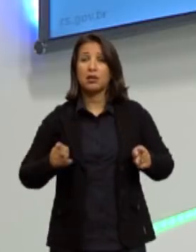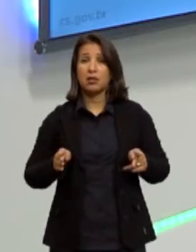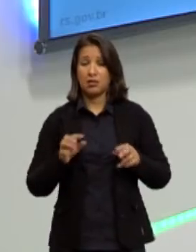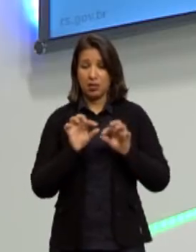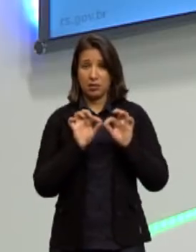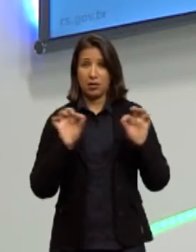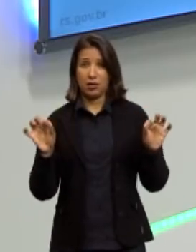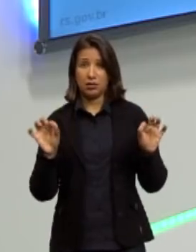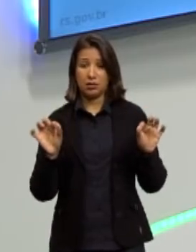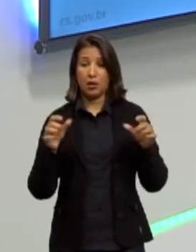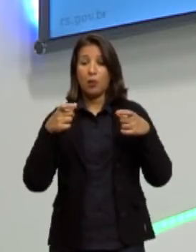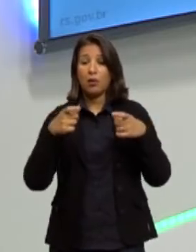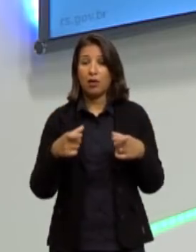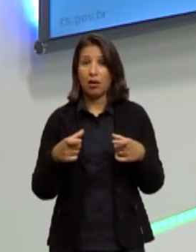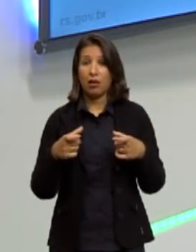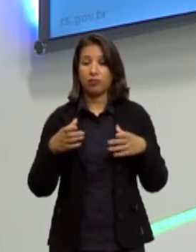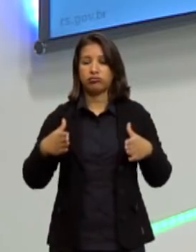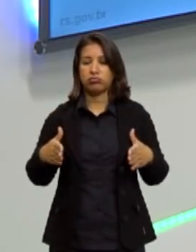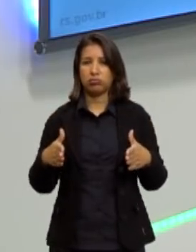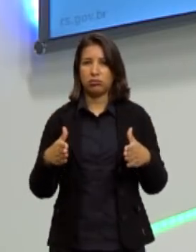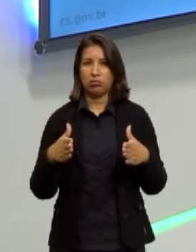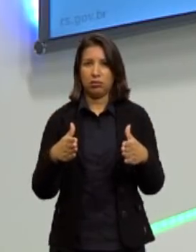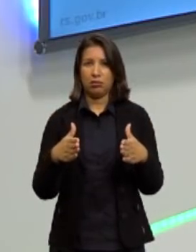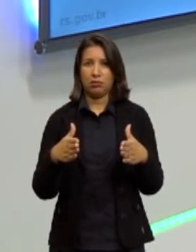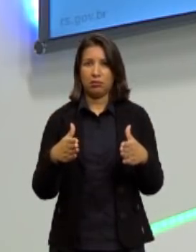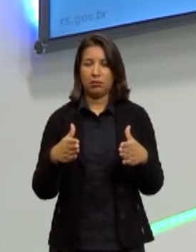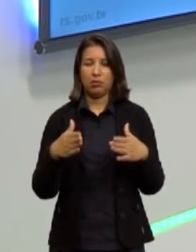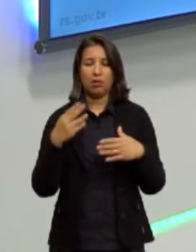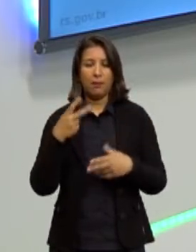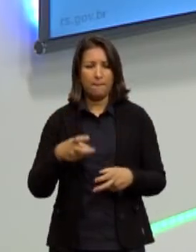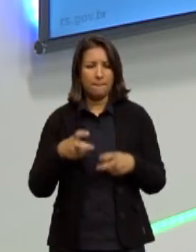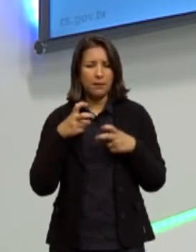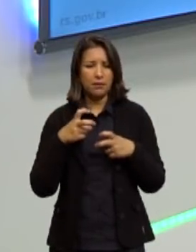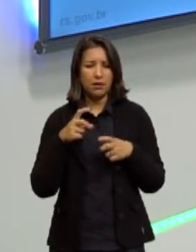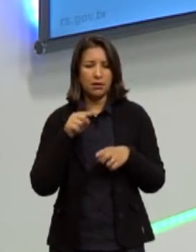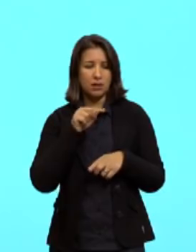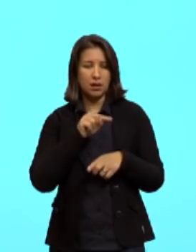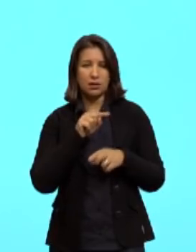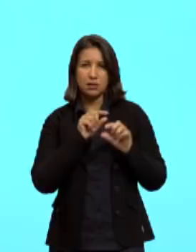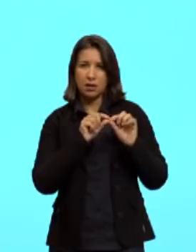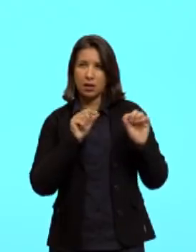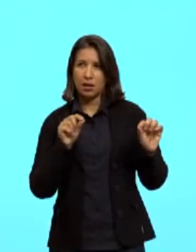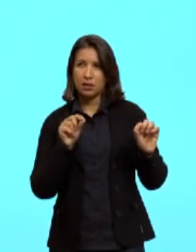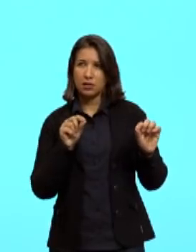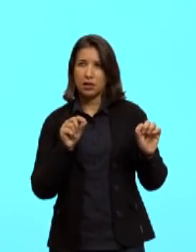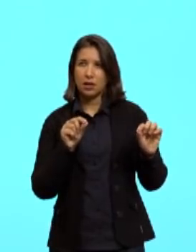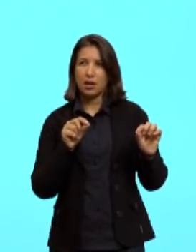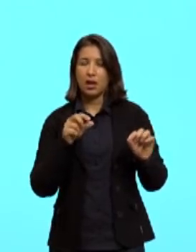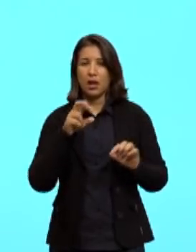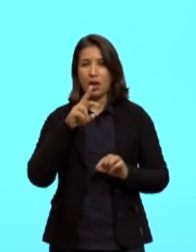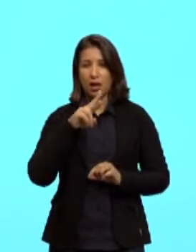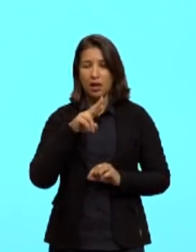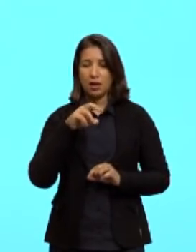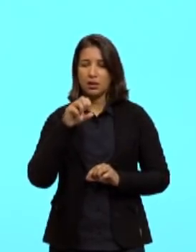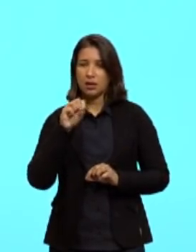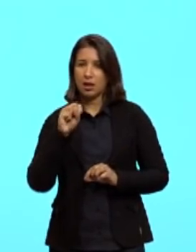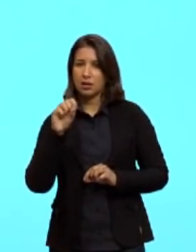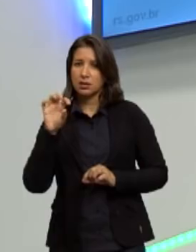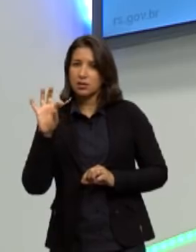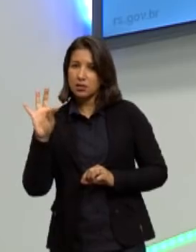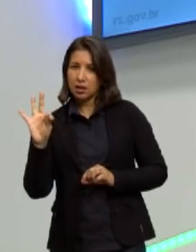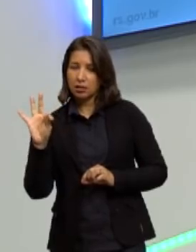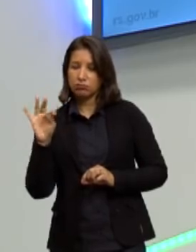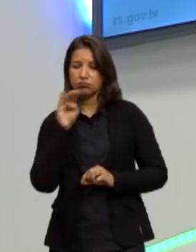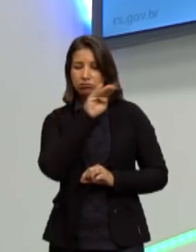essas retas paralelas e aí nós percebemos que ele está falando destas retas r s e t